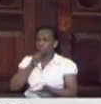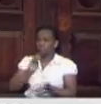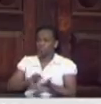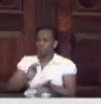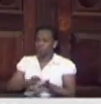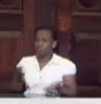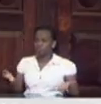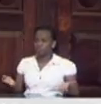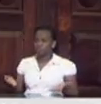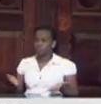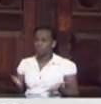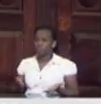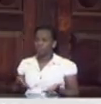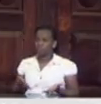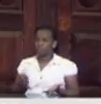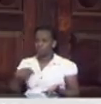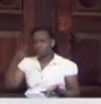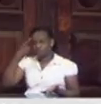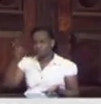devedor.